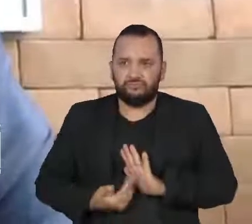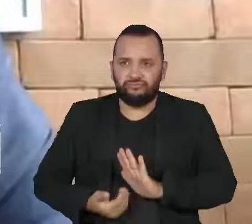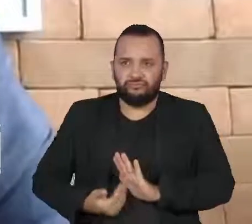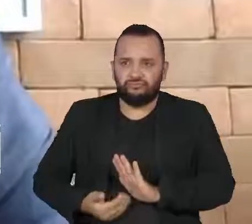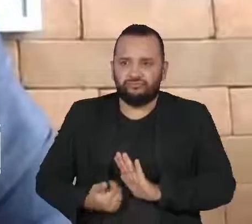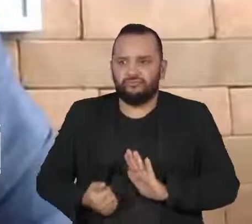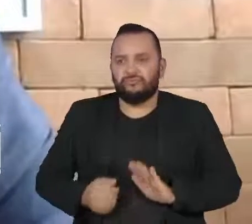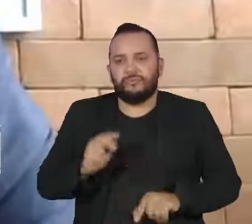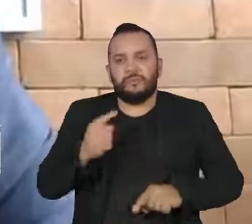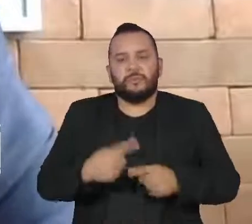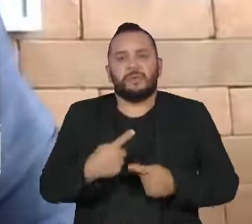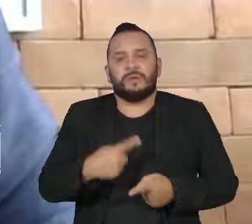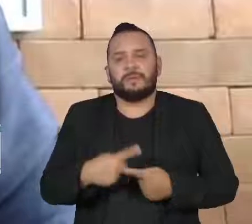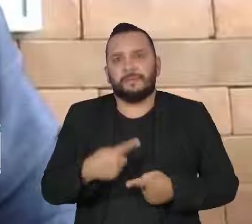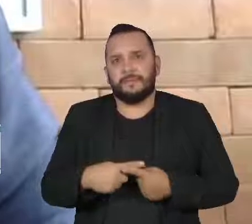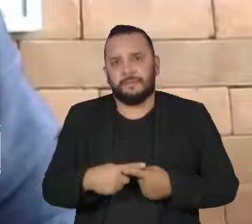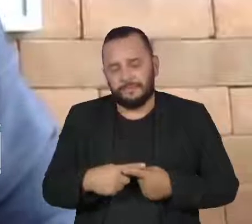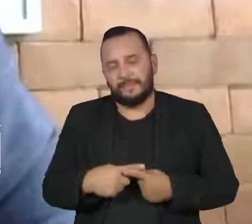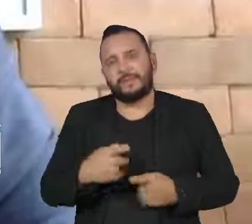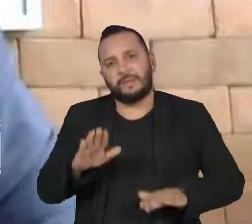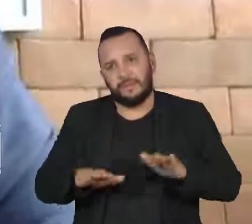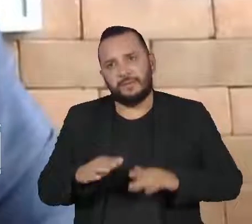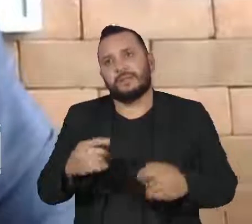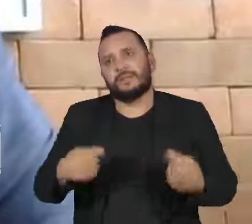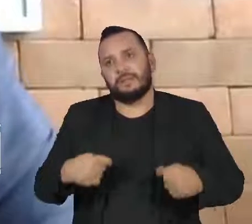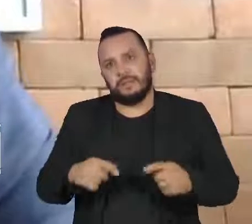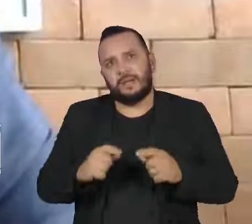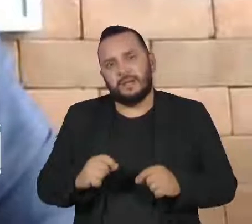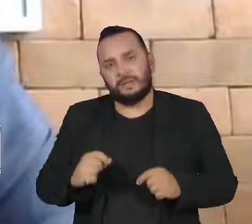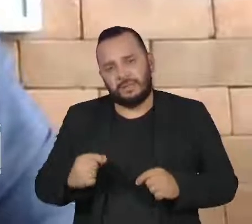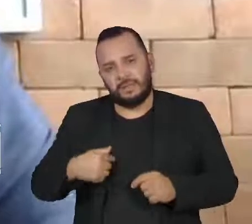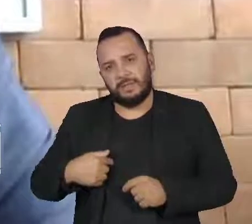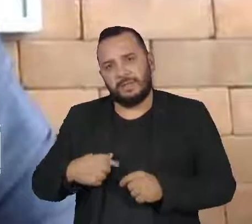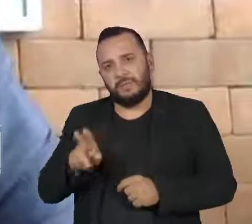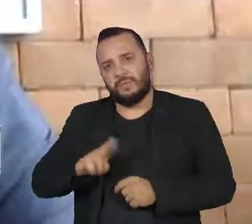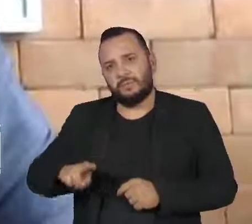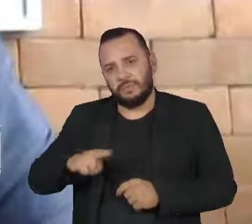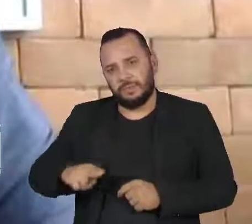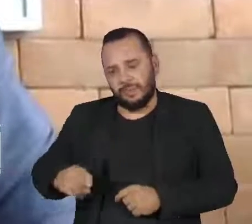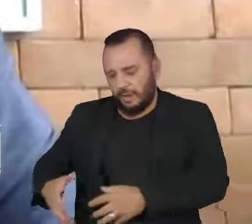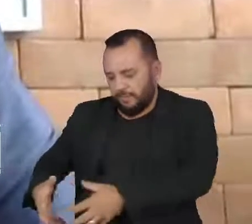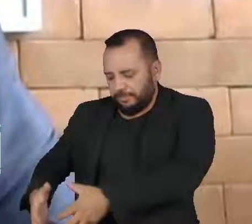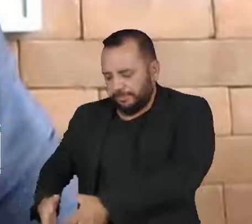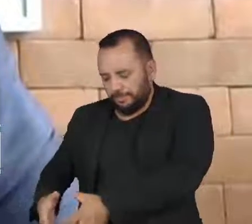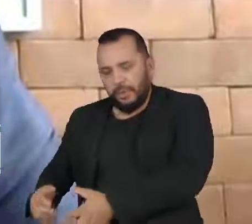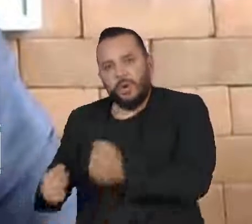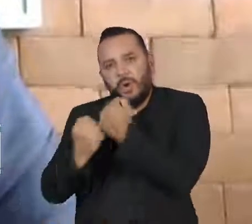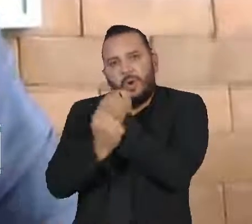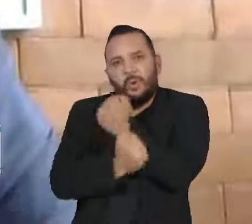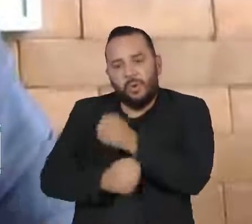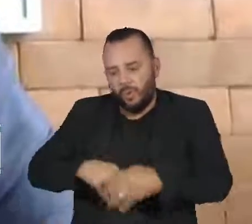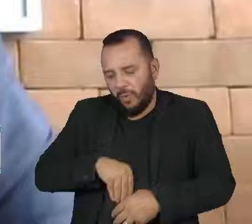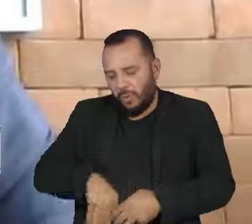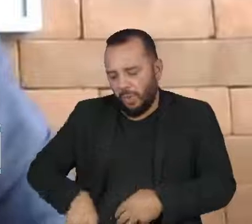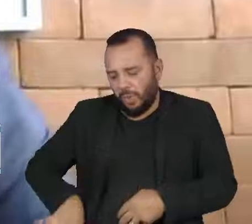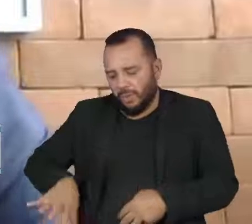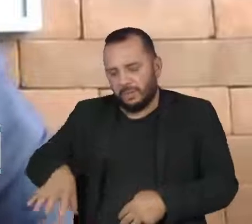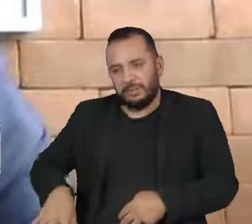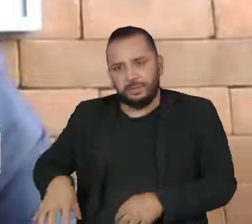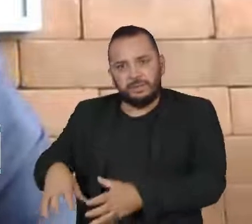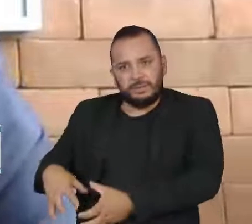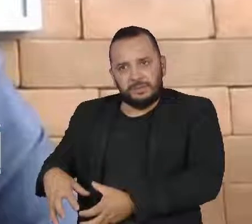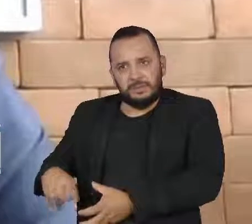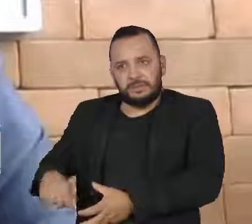eventualmente é necessário uma bolsa de colostomia ou de ileostomia, mas essa parte cirúrgica apenas